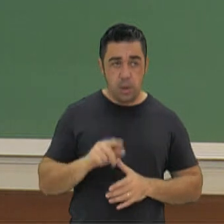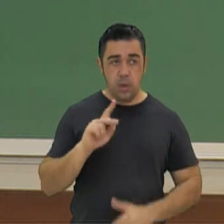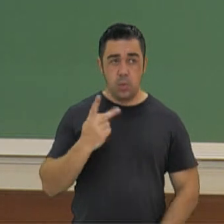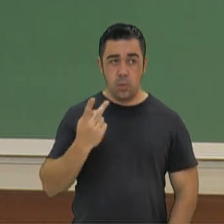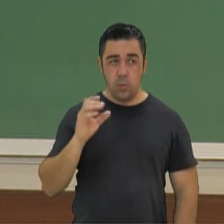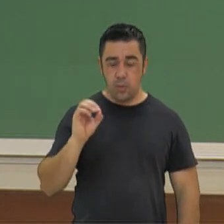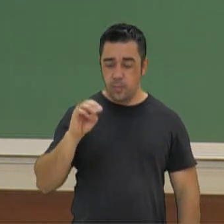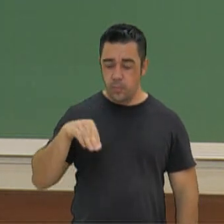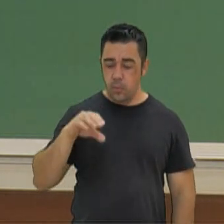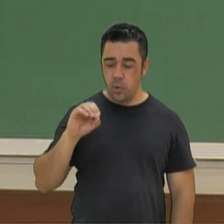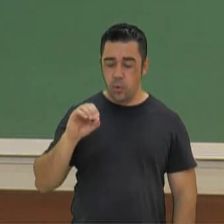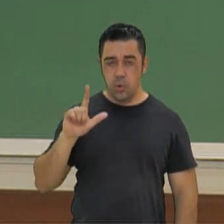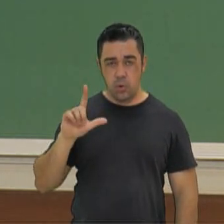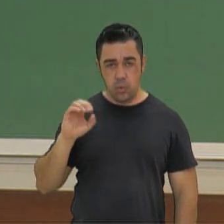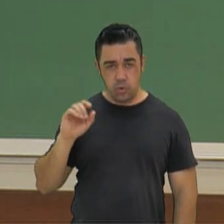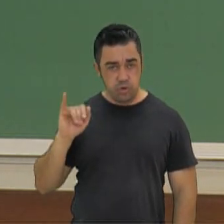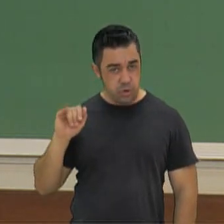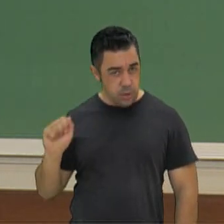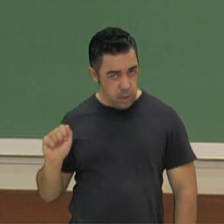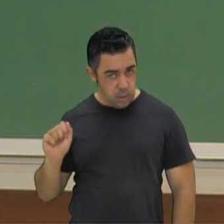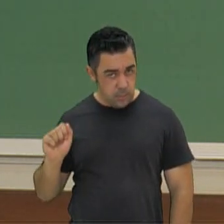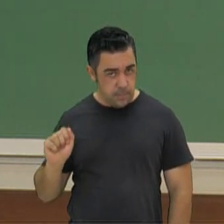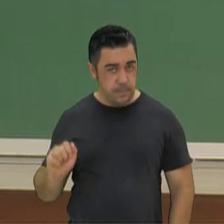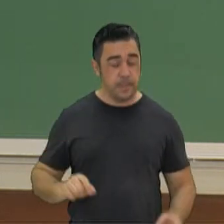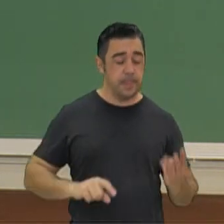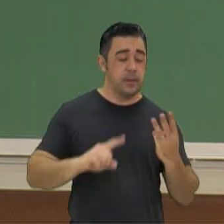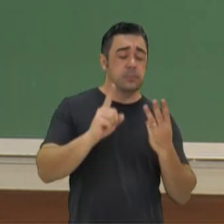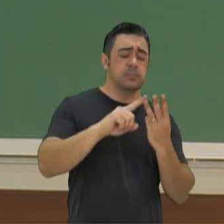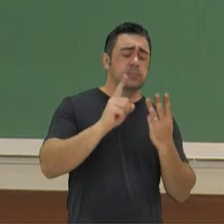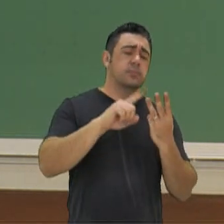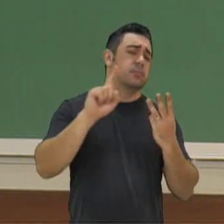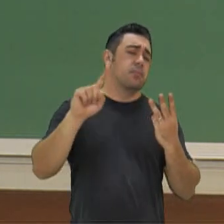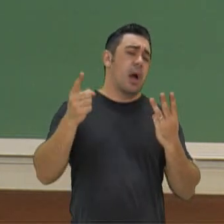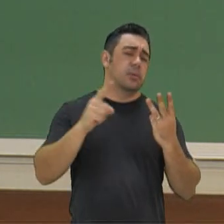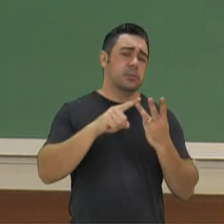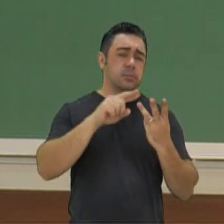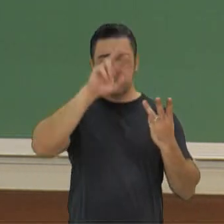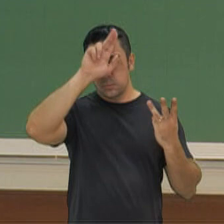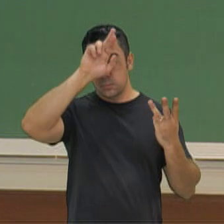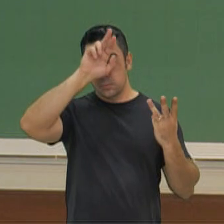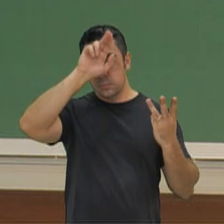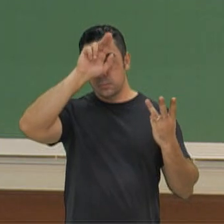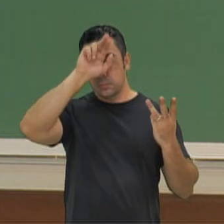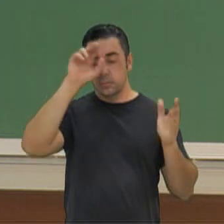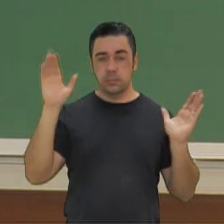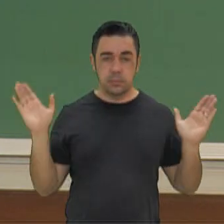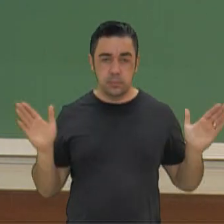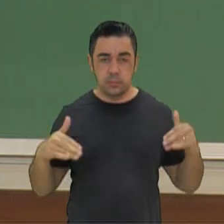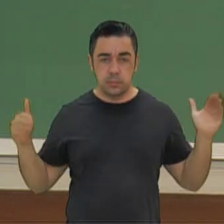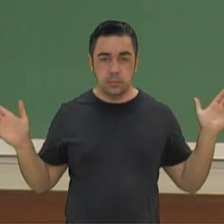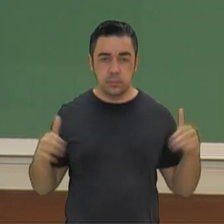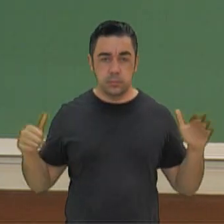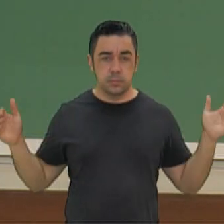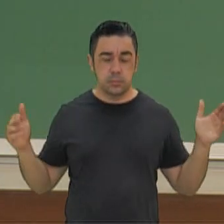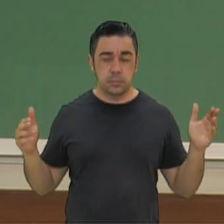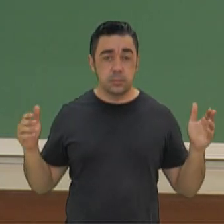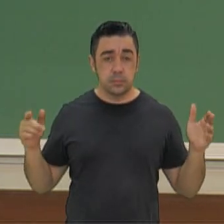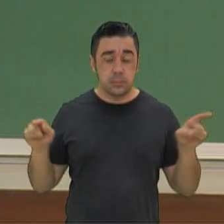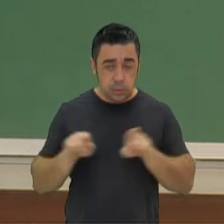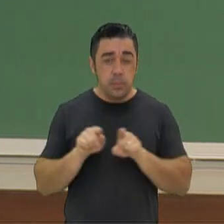de homologia, tá? Mas olhem só, apesar da asa do inseto ter a mesma